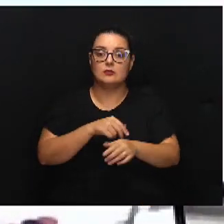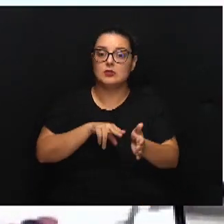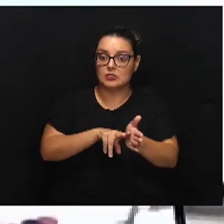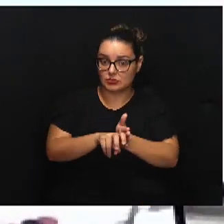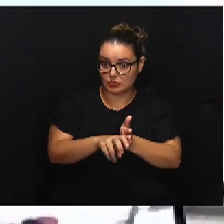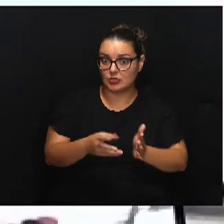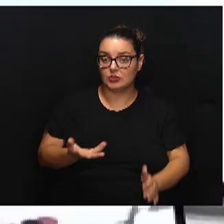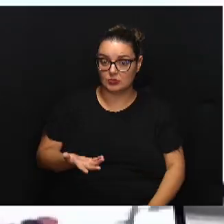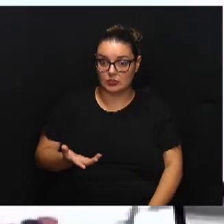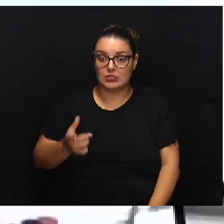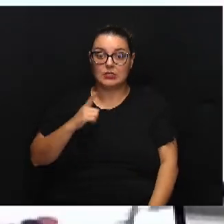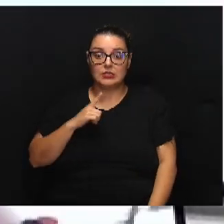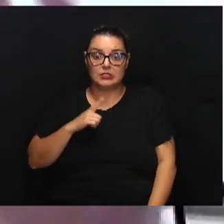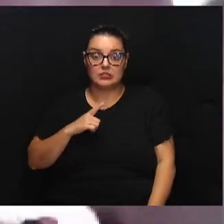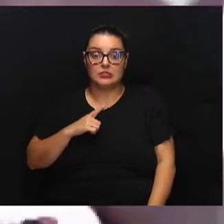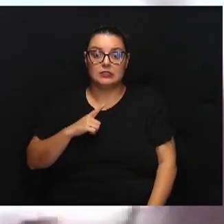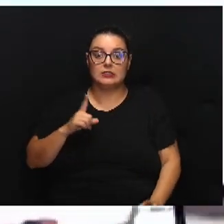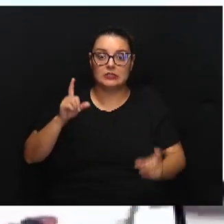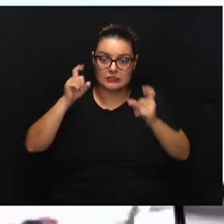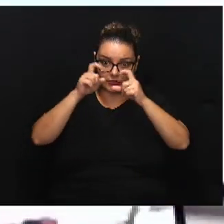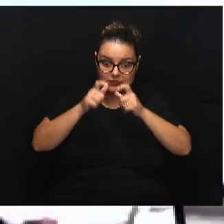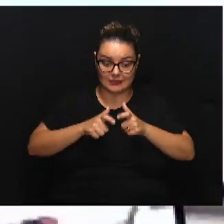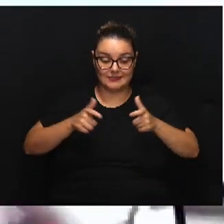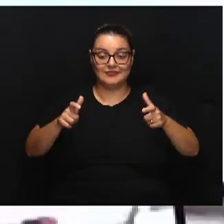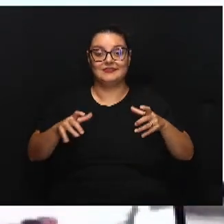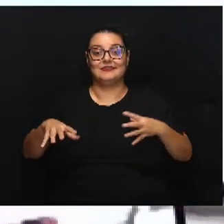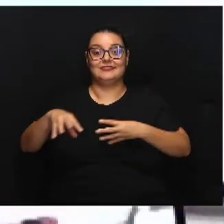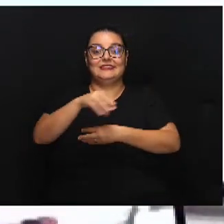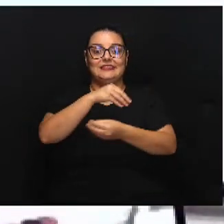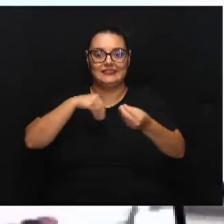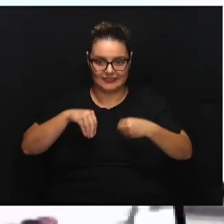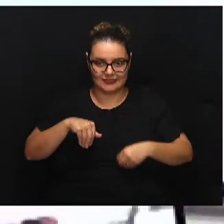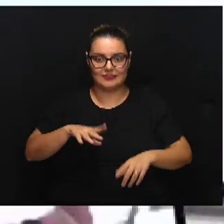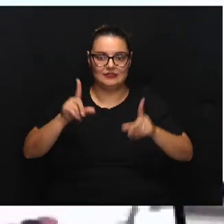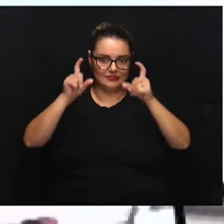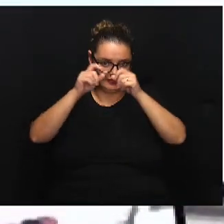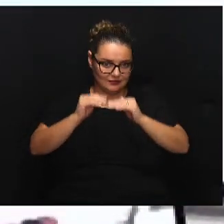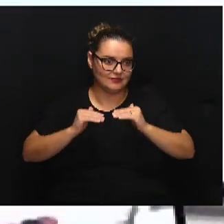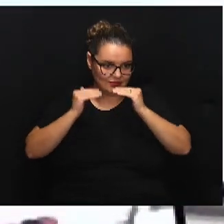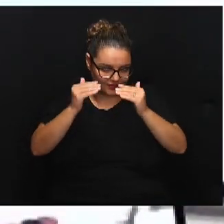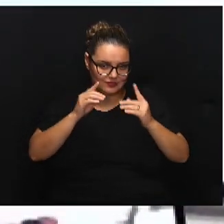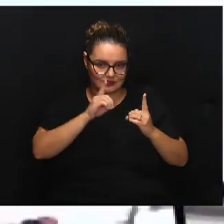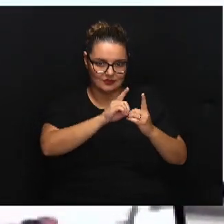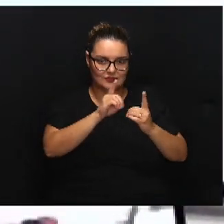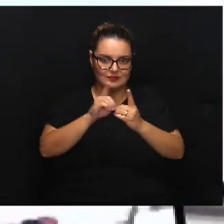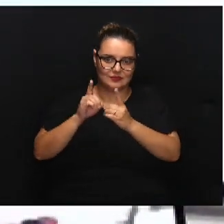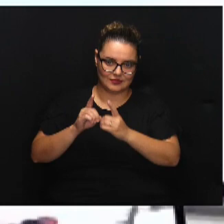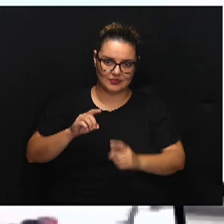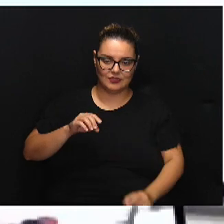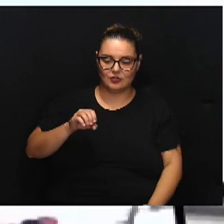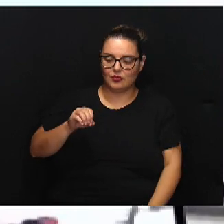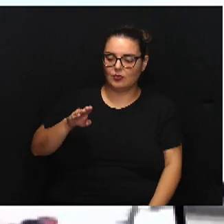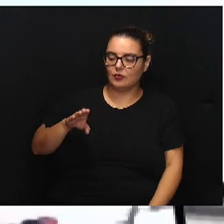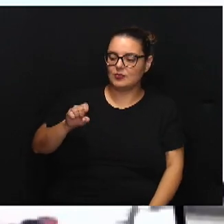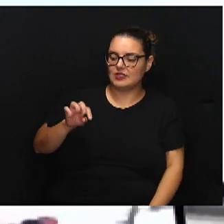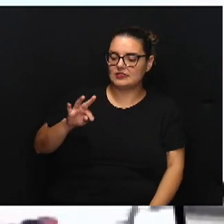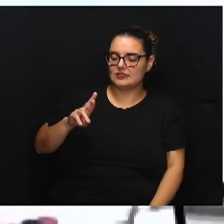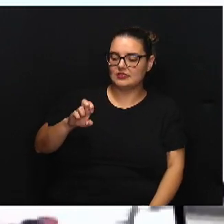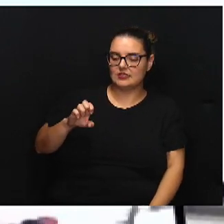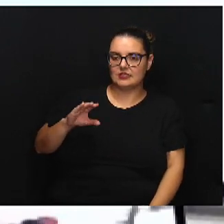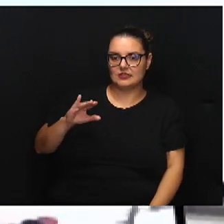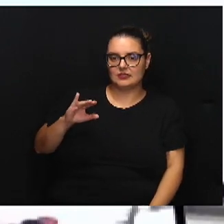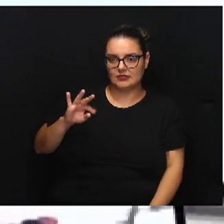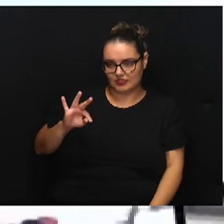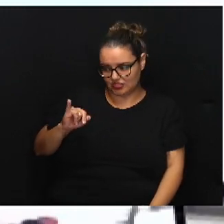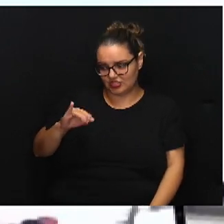diagnosticadas. Então, existe uma complexificação, quer dizer, está ficando mais complexo o atendimento em obstetrícia. Menos